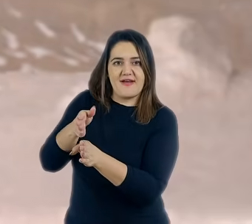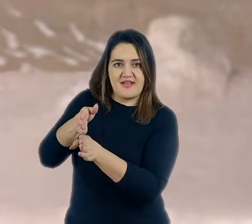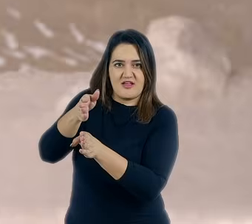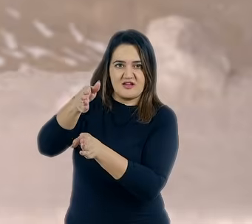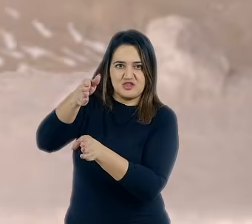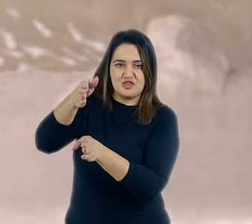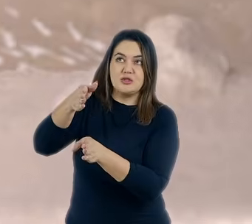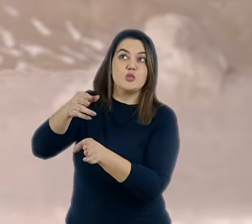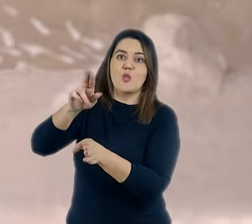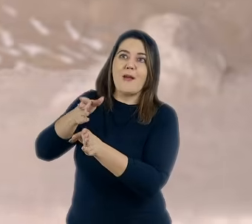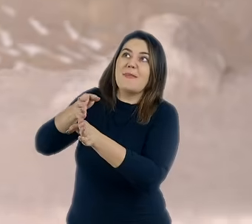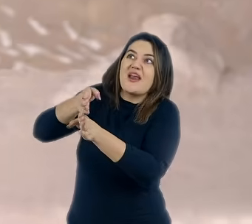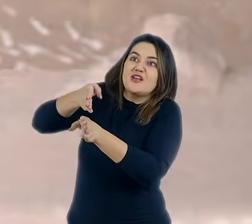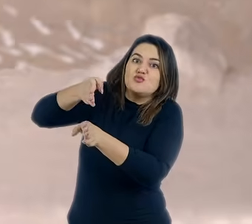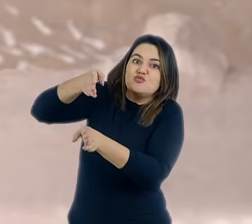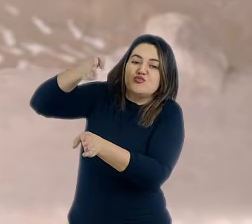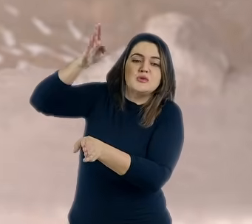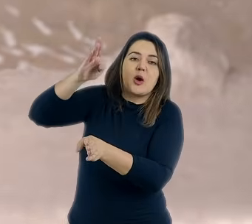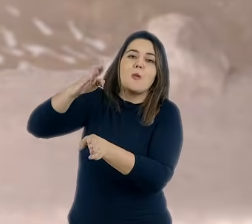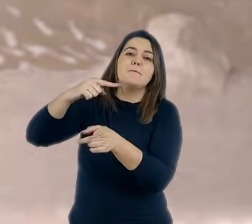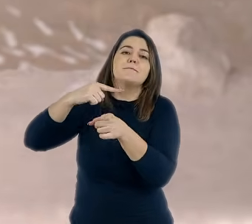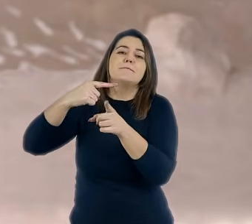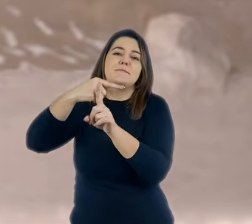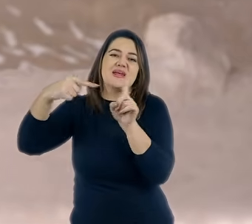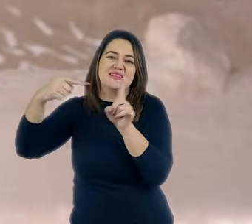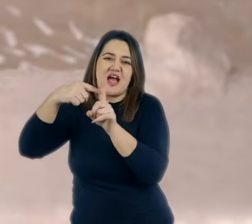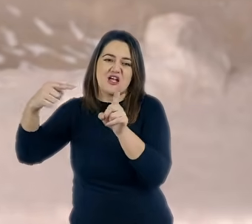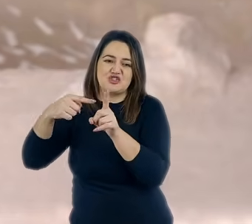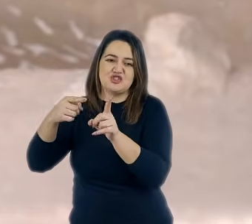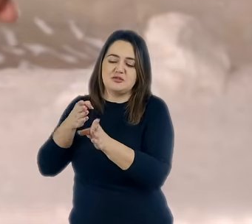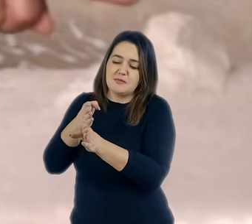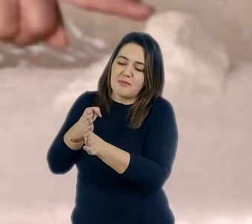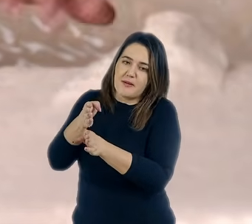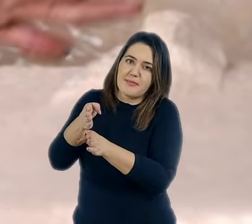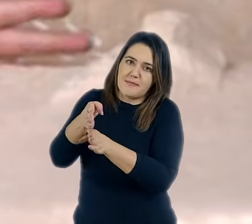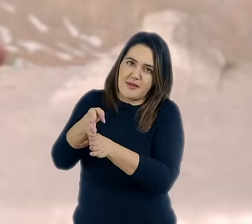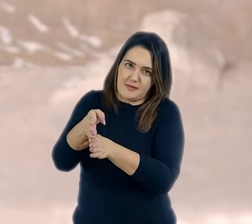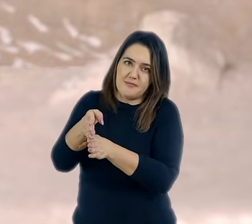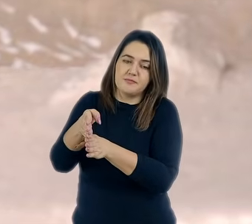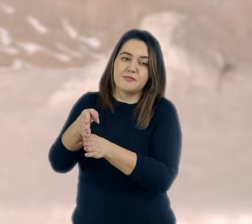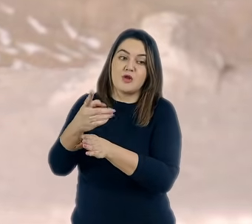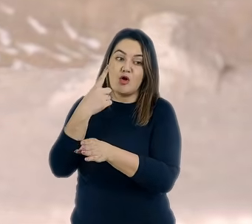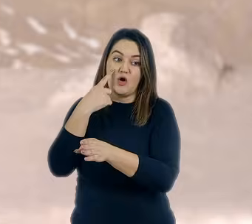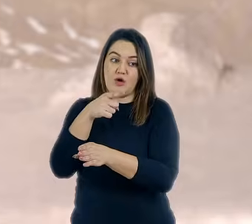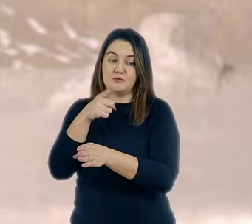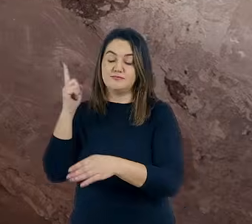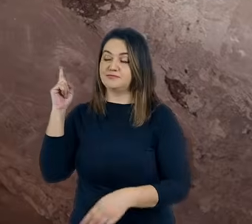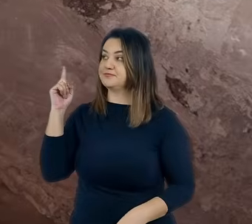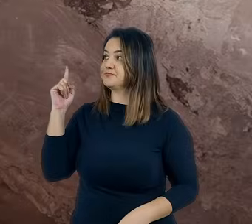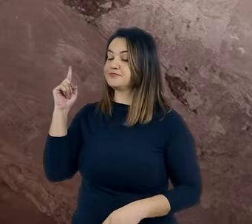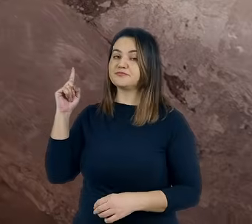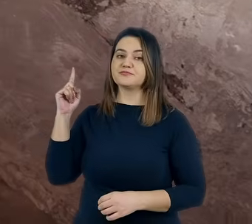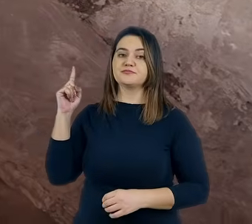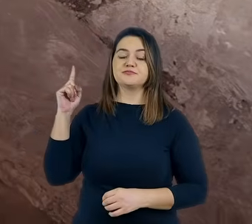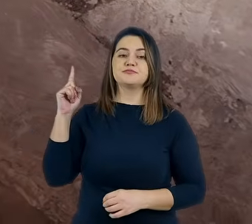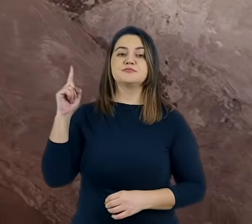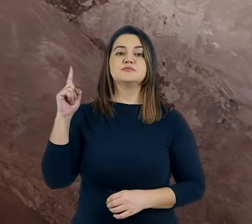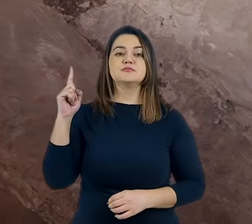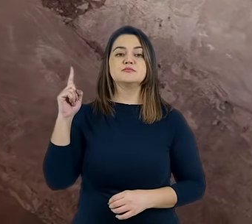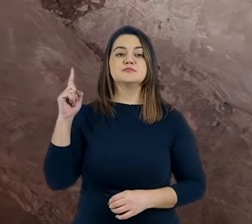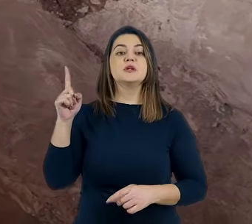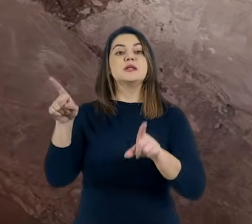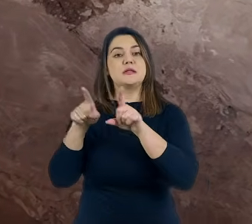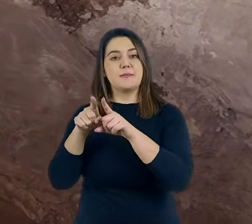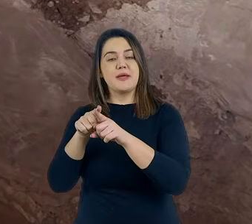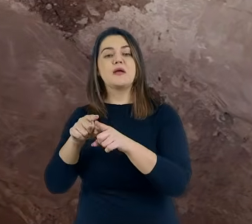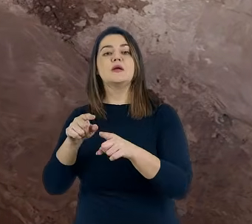uma parede, não inteira, ela cobre aqui, você vê que tem algumas pedras aqui, mas ela tem o reboco. E aqui os arqueólogos